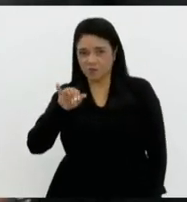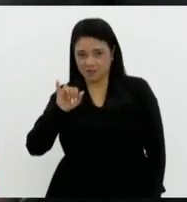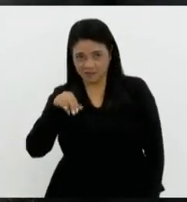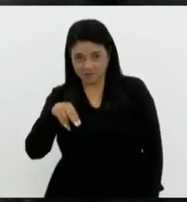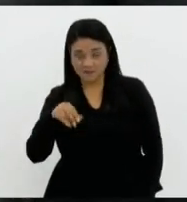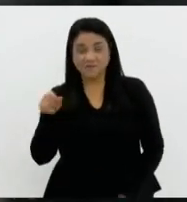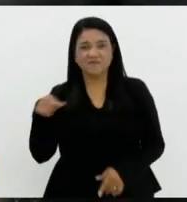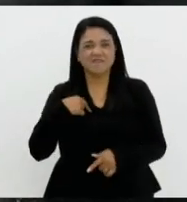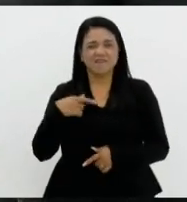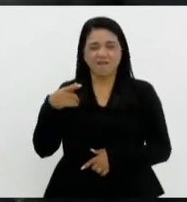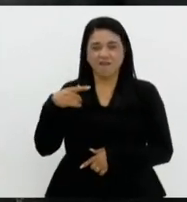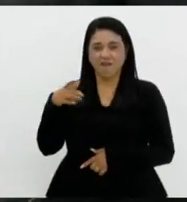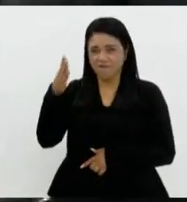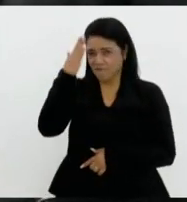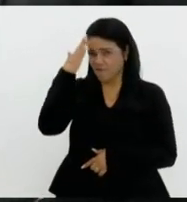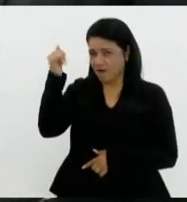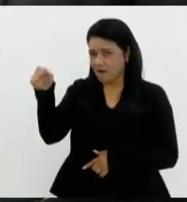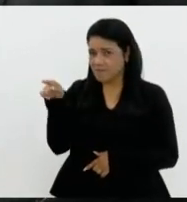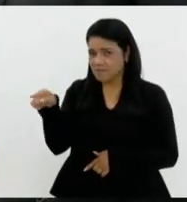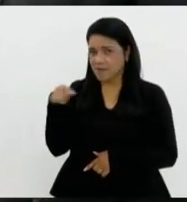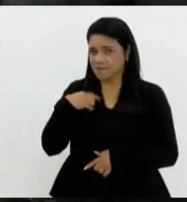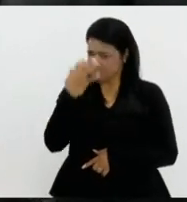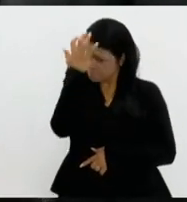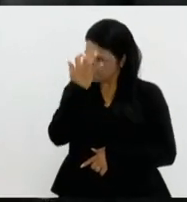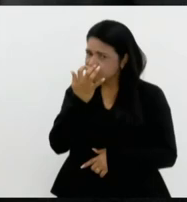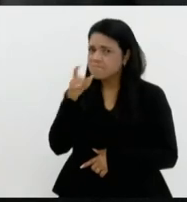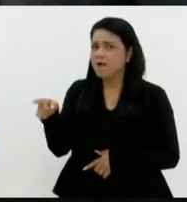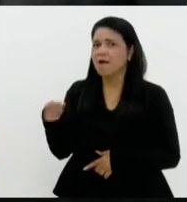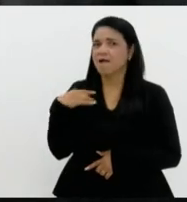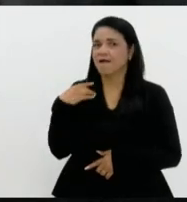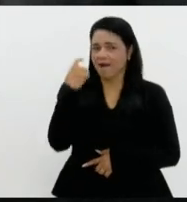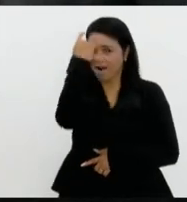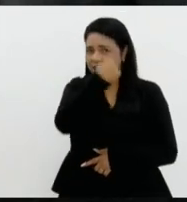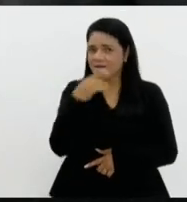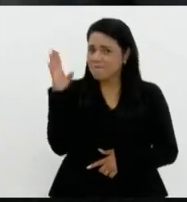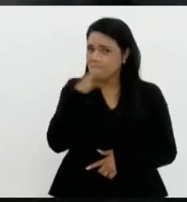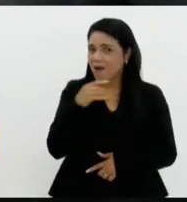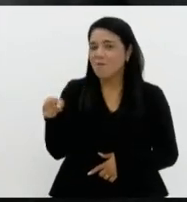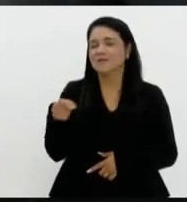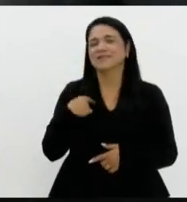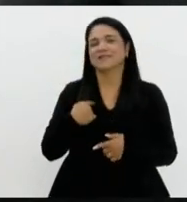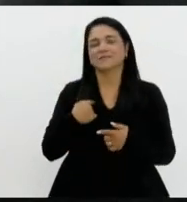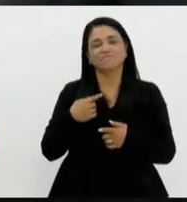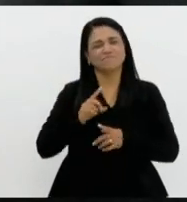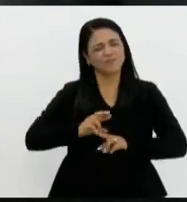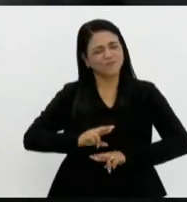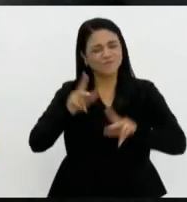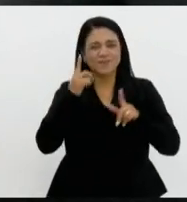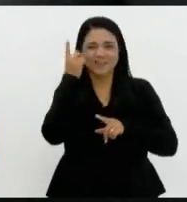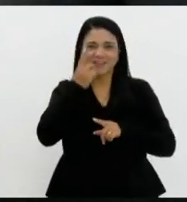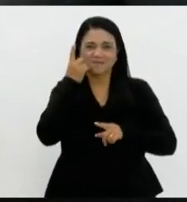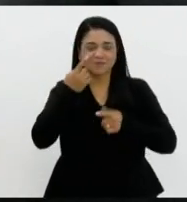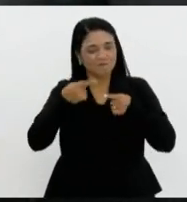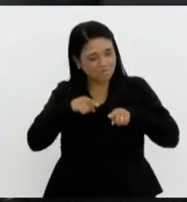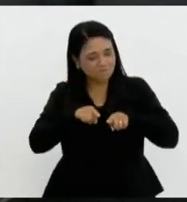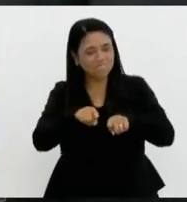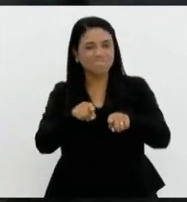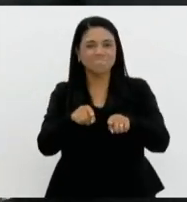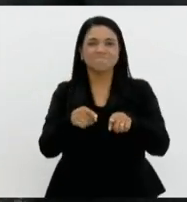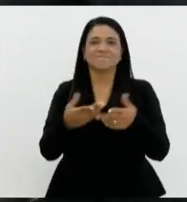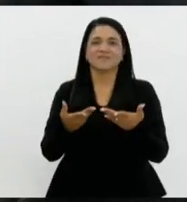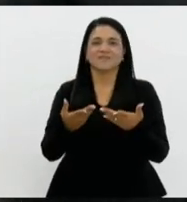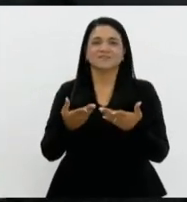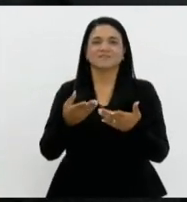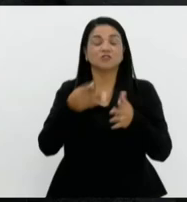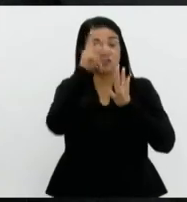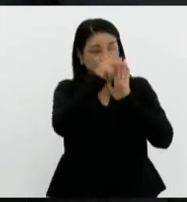dele de bravo, dessa cara de mal. Mas ele é um deputado que tem sido muito parceiro de todos os parlamentares, fazendo com que